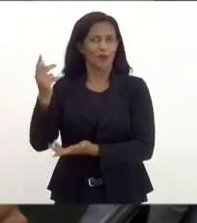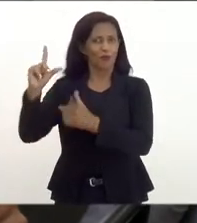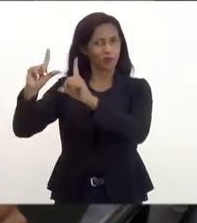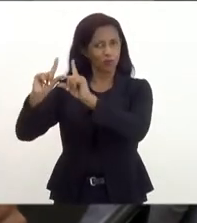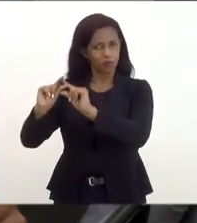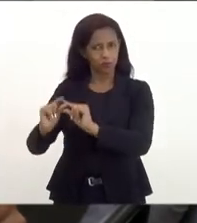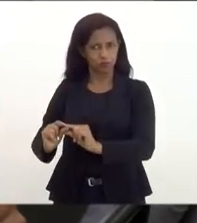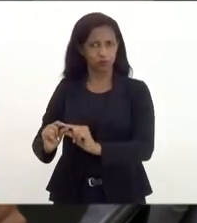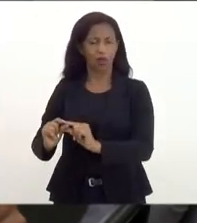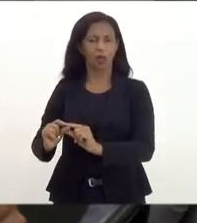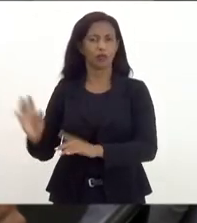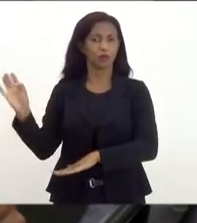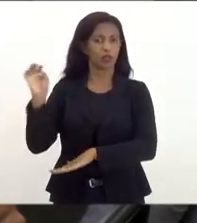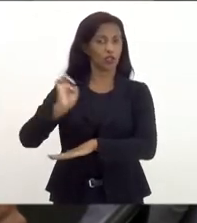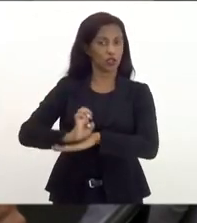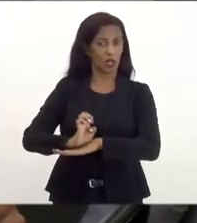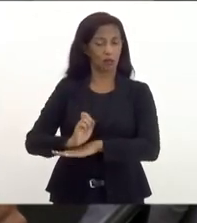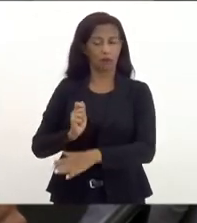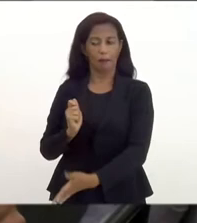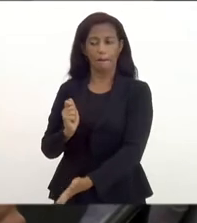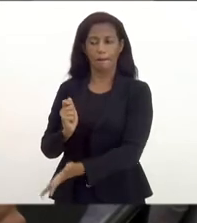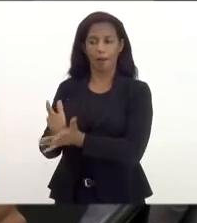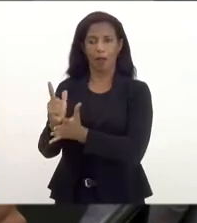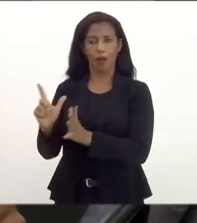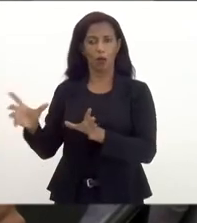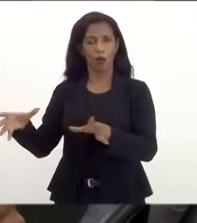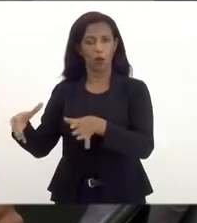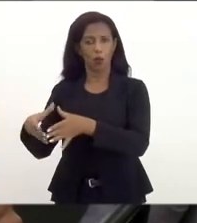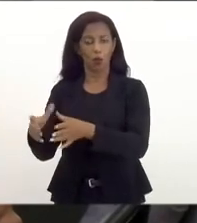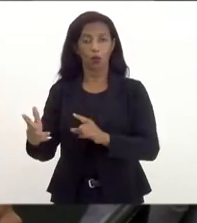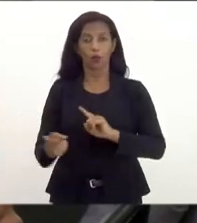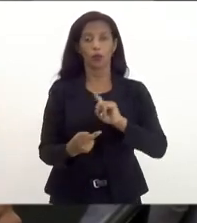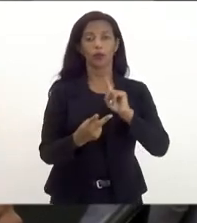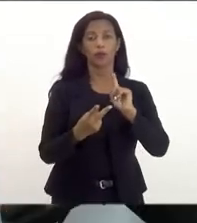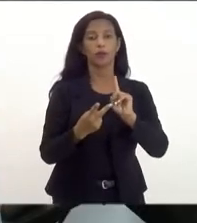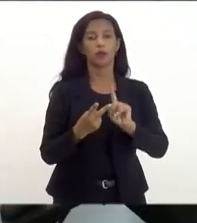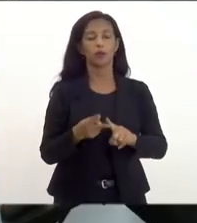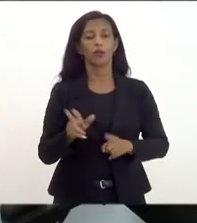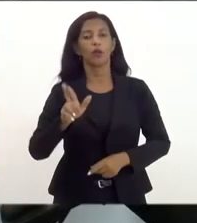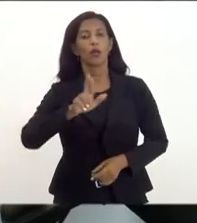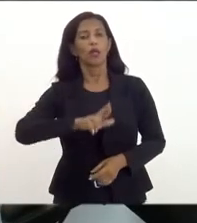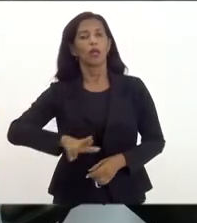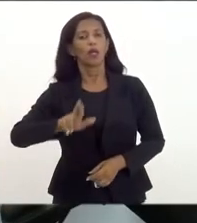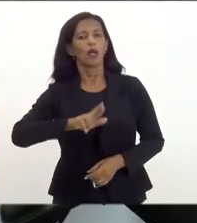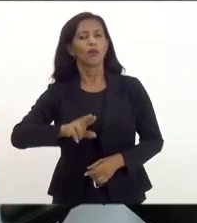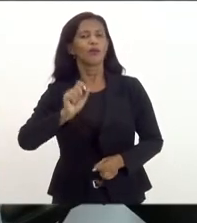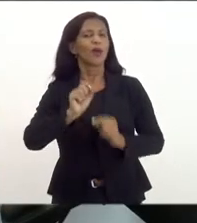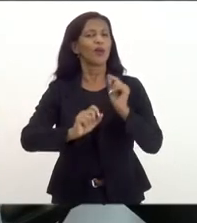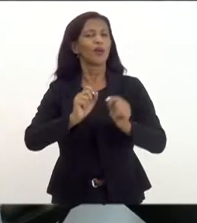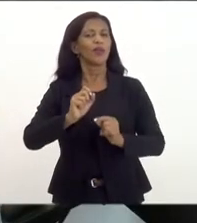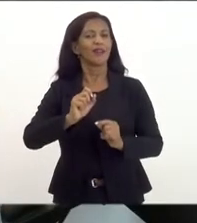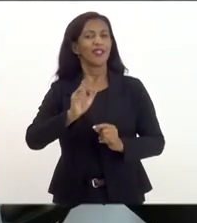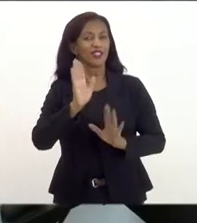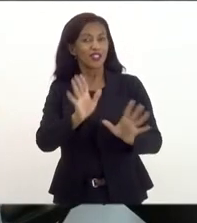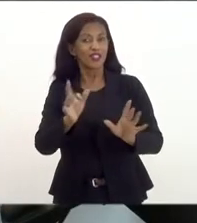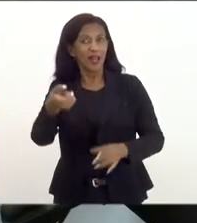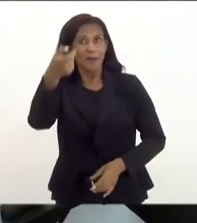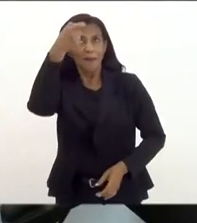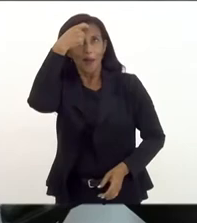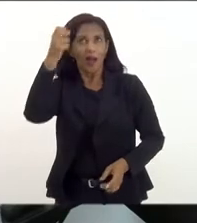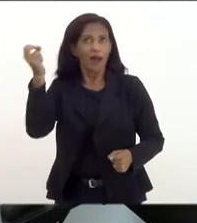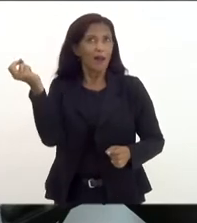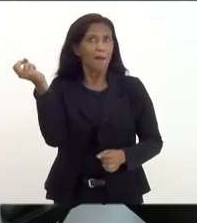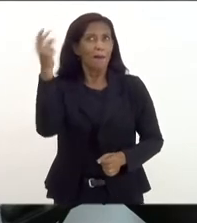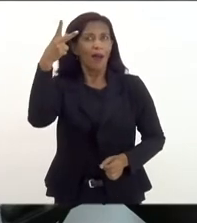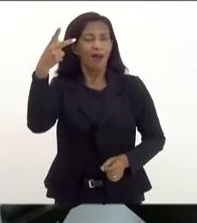custeio do estado para com esse pessoal o segundo é utilizar o expertise dessa pessoa hoje